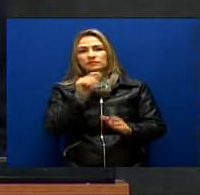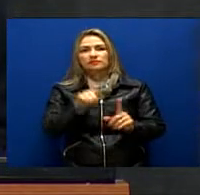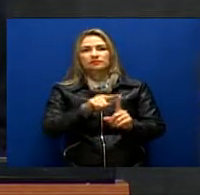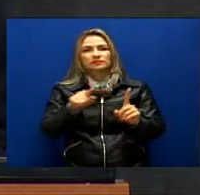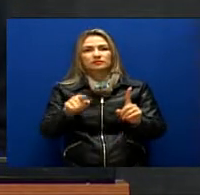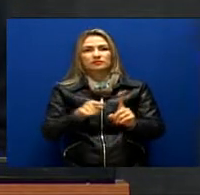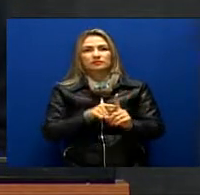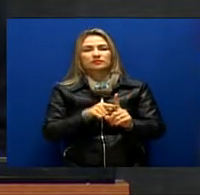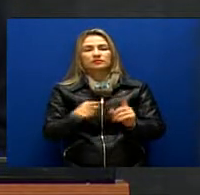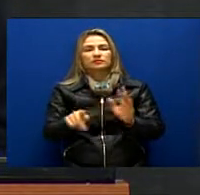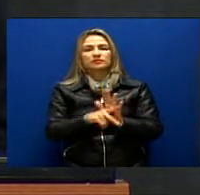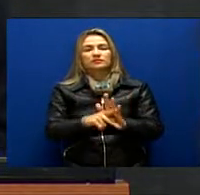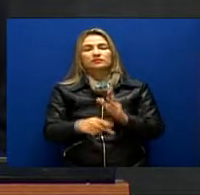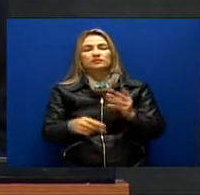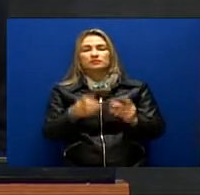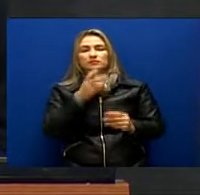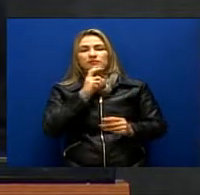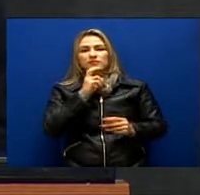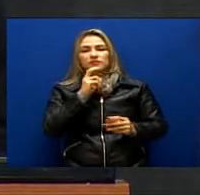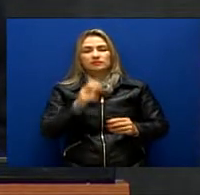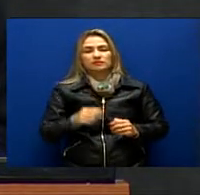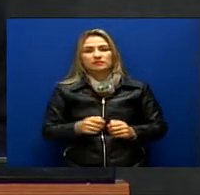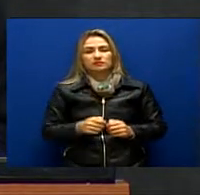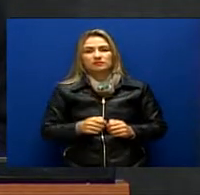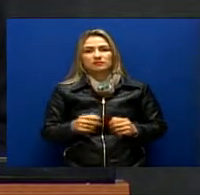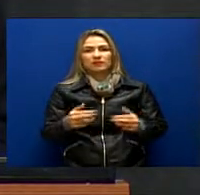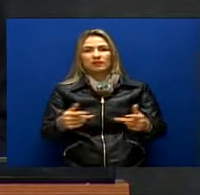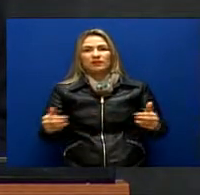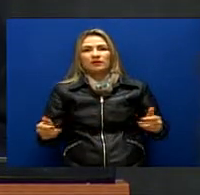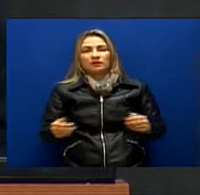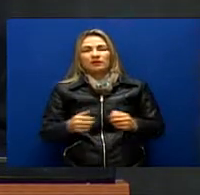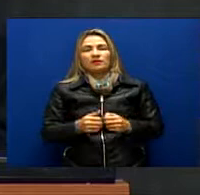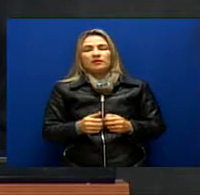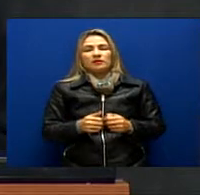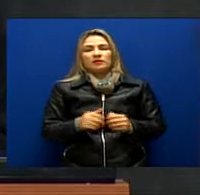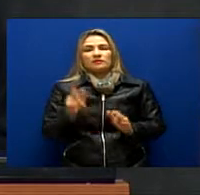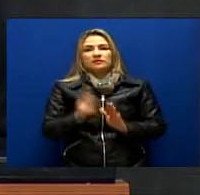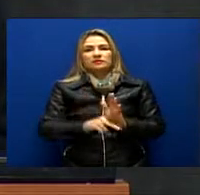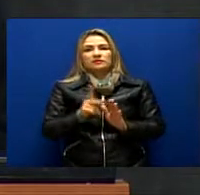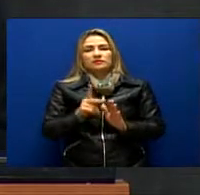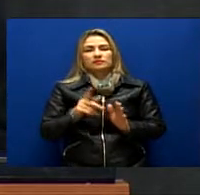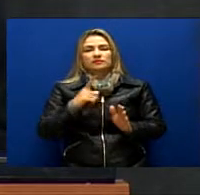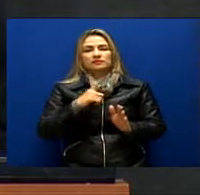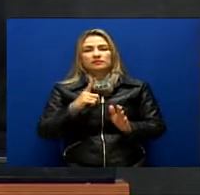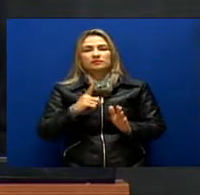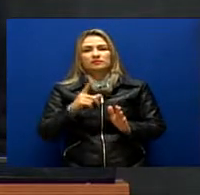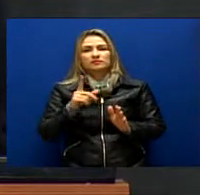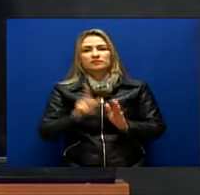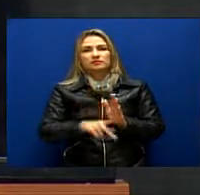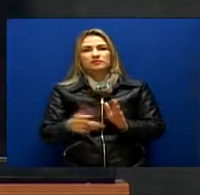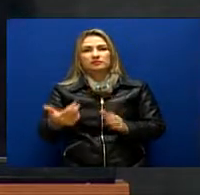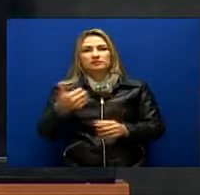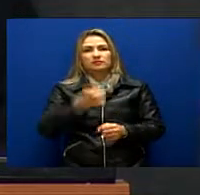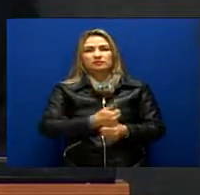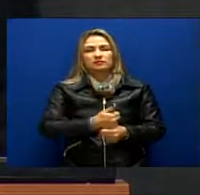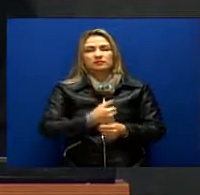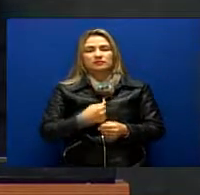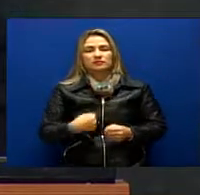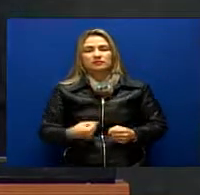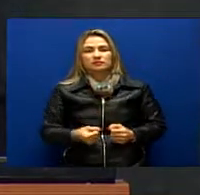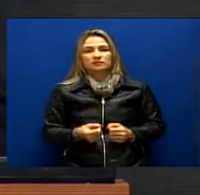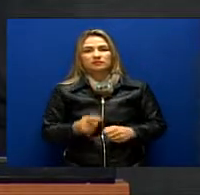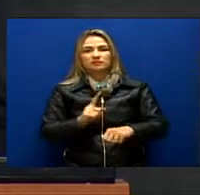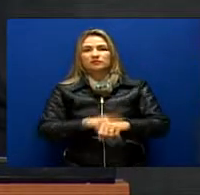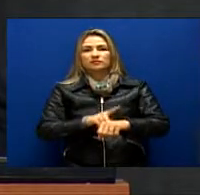município de Sorocaba, das outras providências. Esse projeto tem um substitutivo da autora, porém o